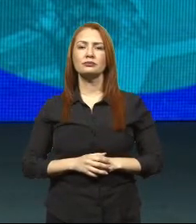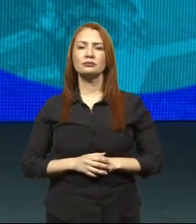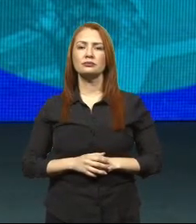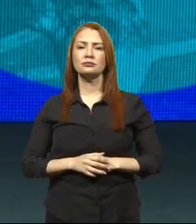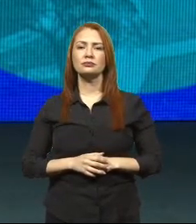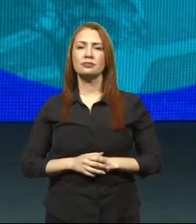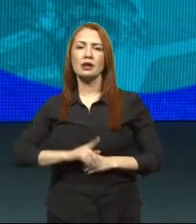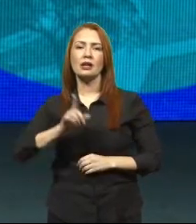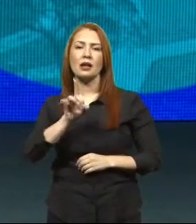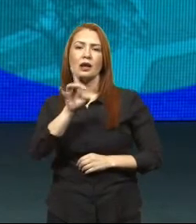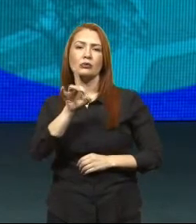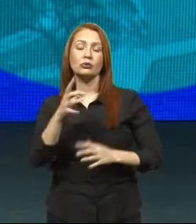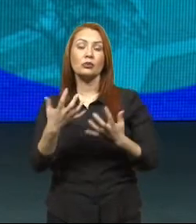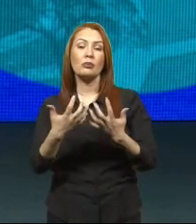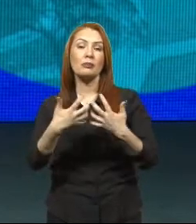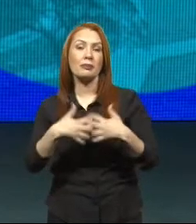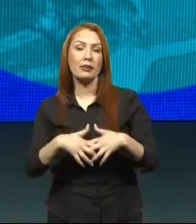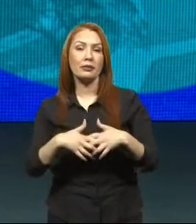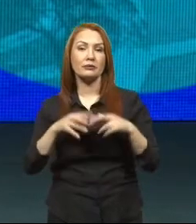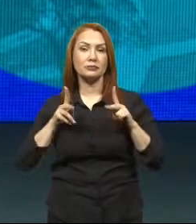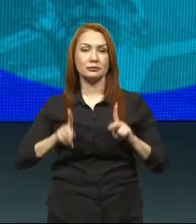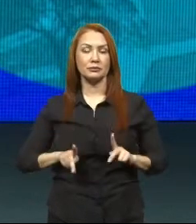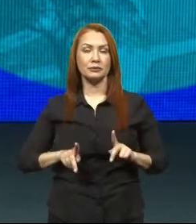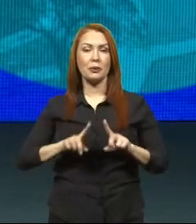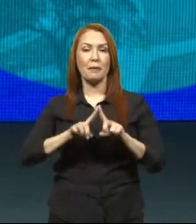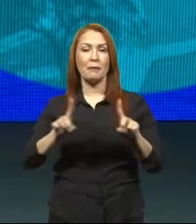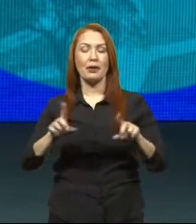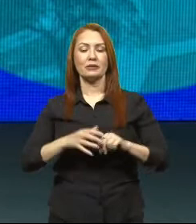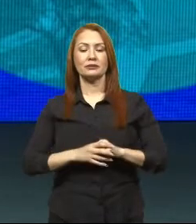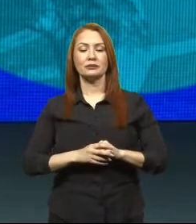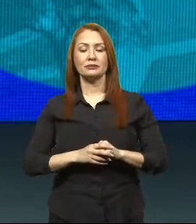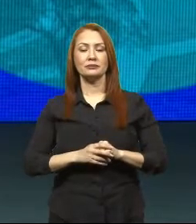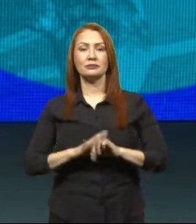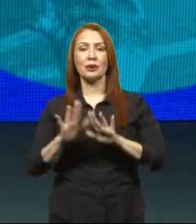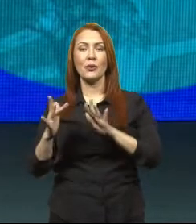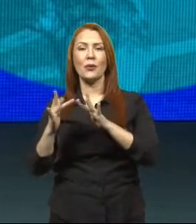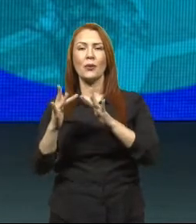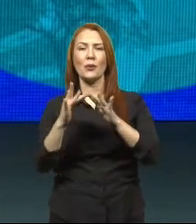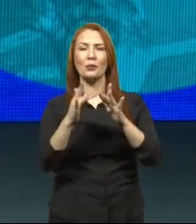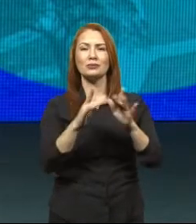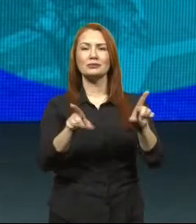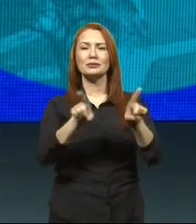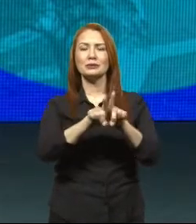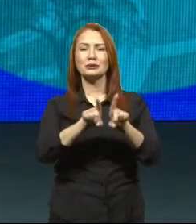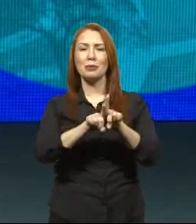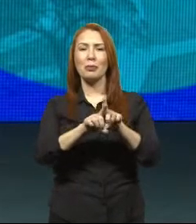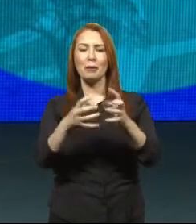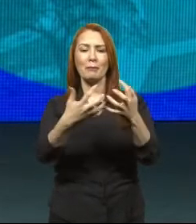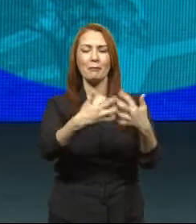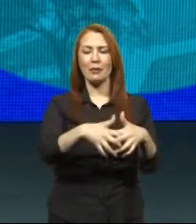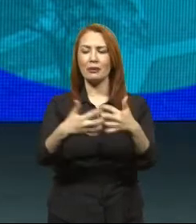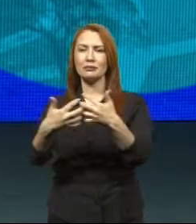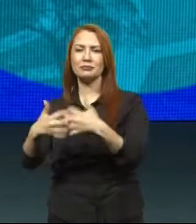entre máquinas e pessoas, mas sobretudo entre as máquinas. Então nós estamos falando de um